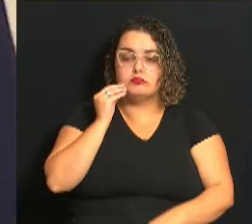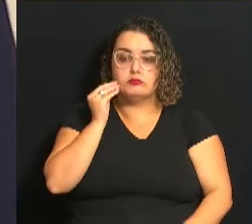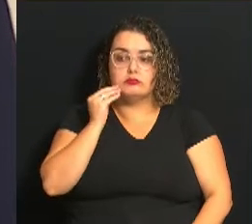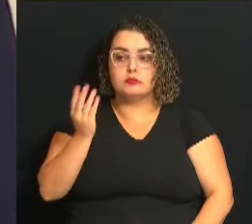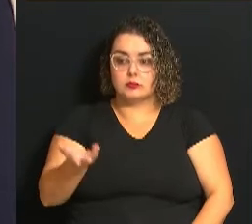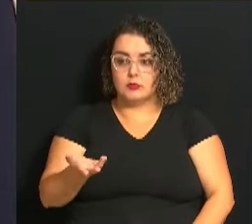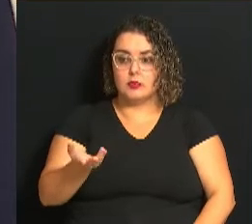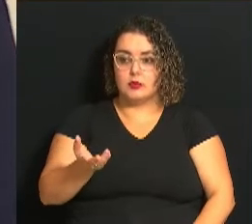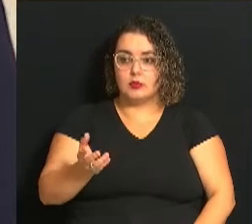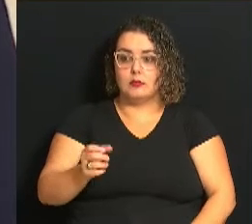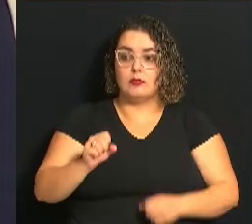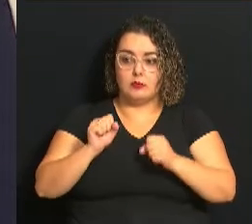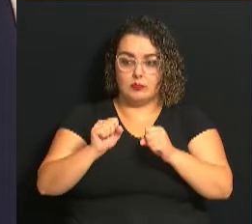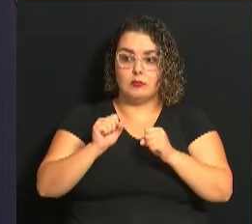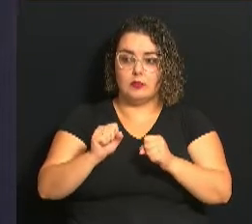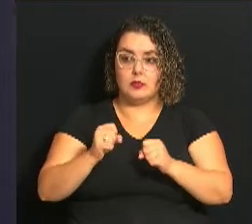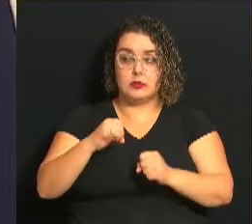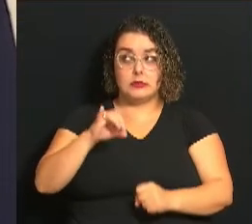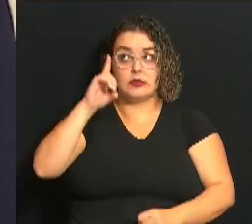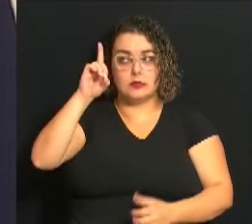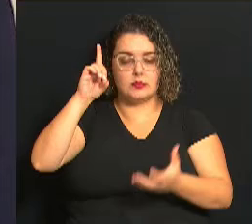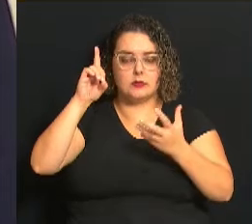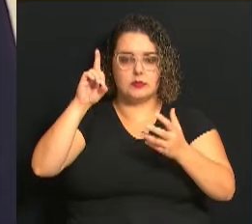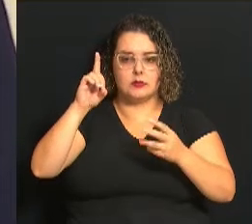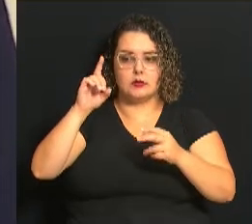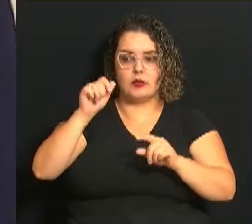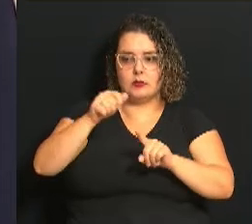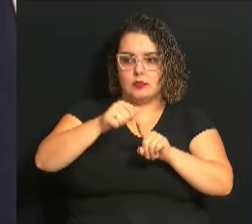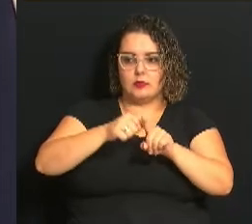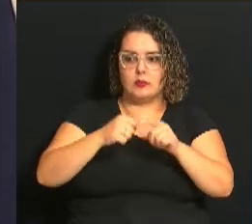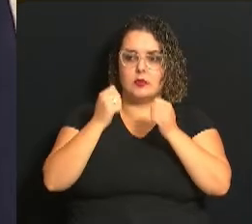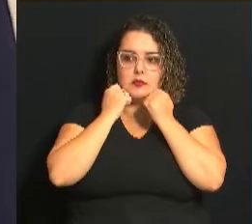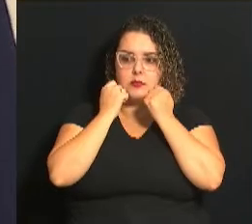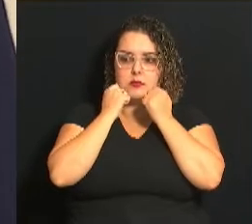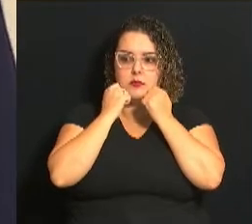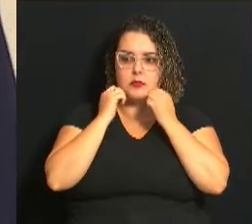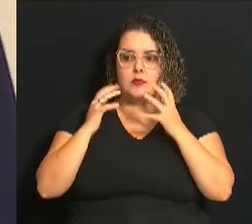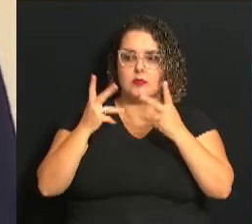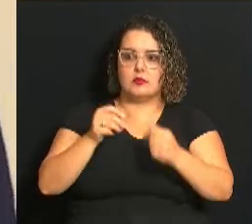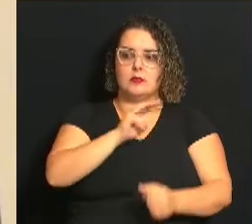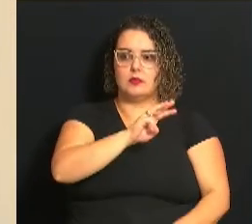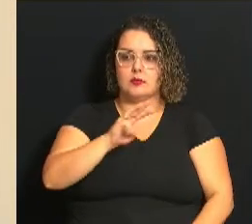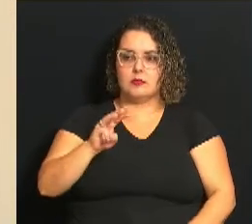para a gente poder, se Deus quiser, em julho, aí, lançar a plataforma a toda a sociedade.